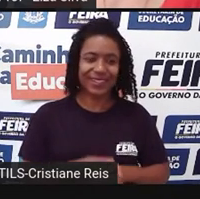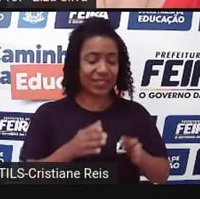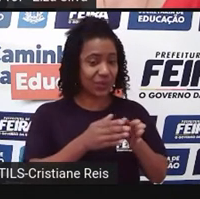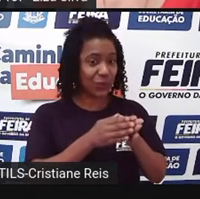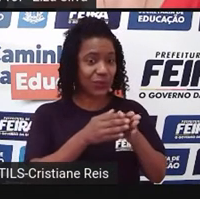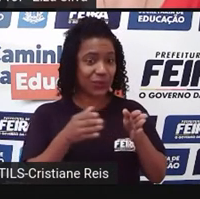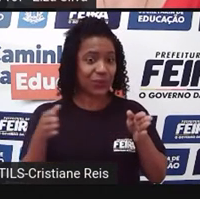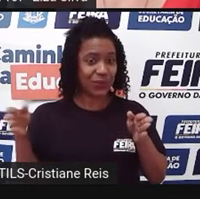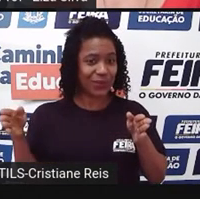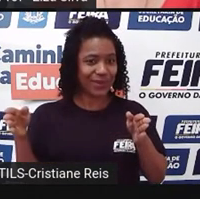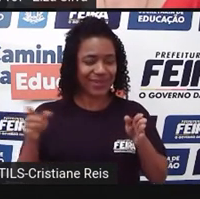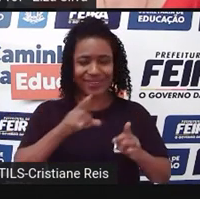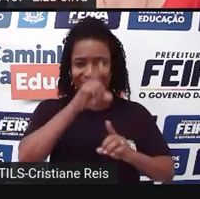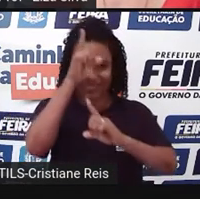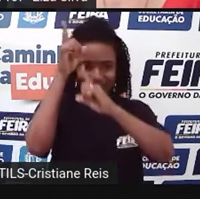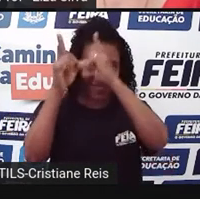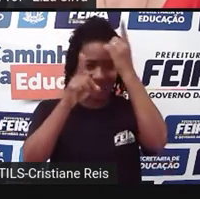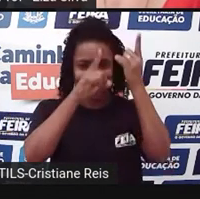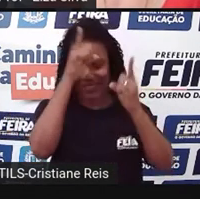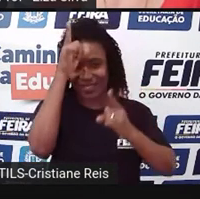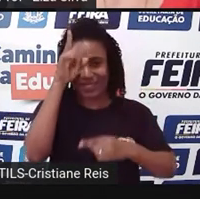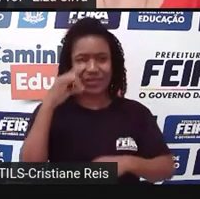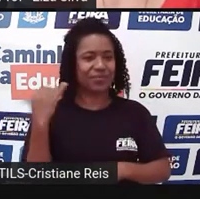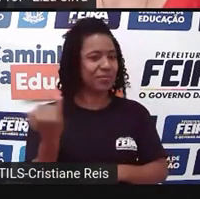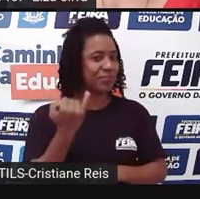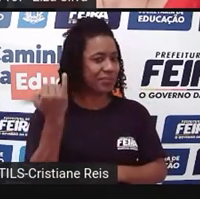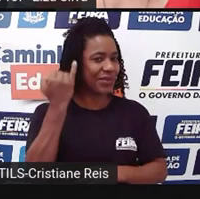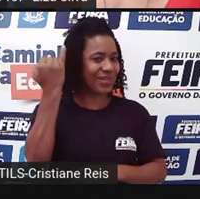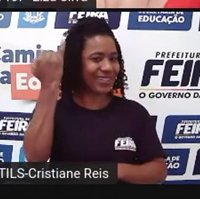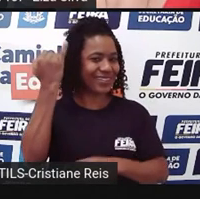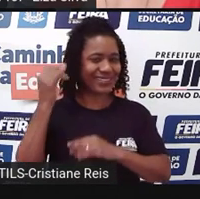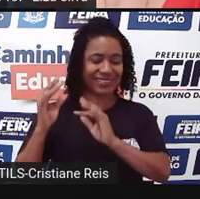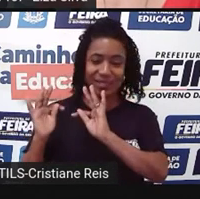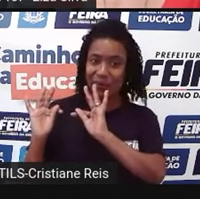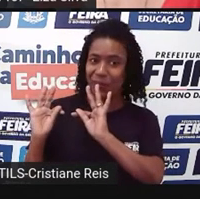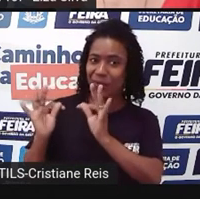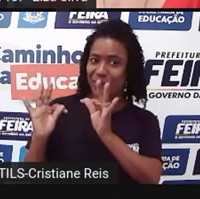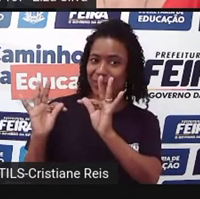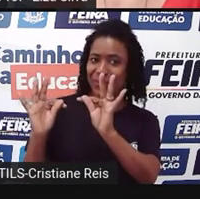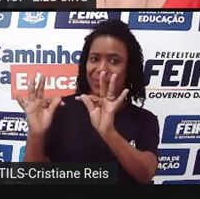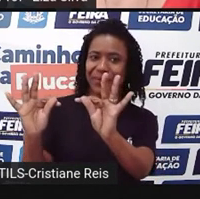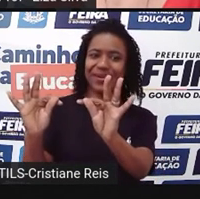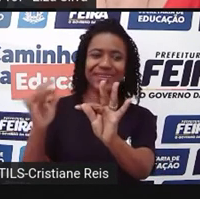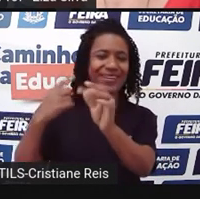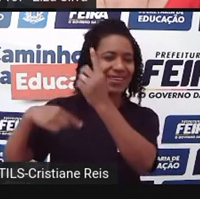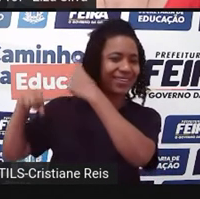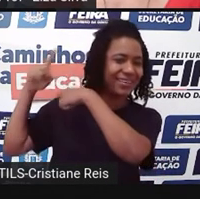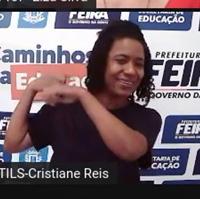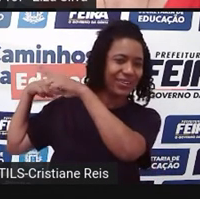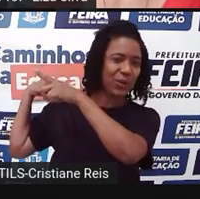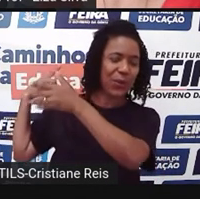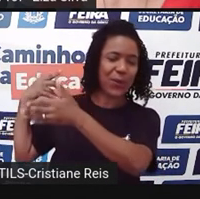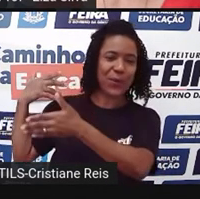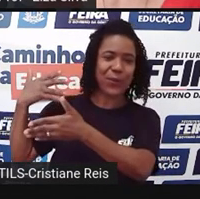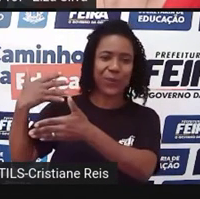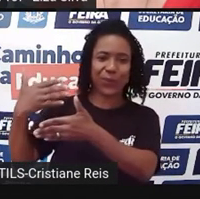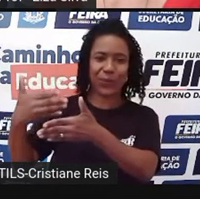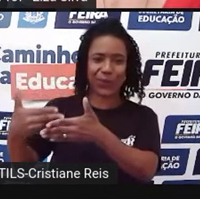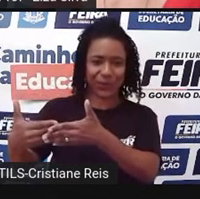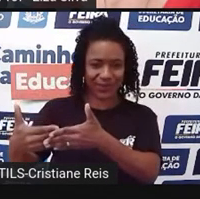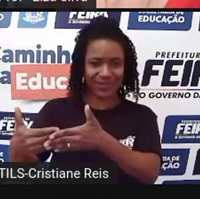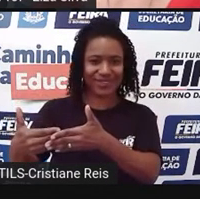linha do tempo sobre algumas invenções tecnológicas que aconteceram ao longo de décadas